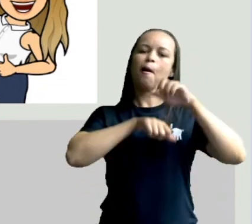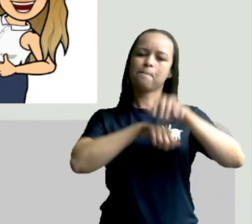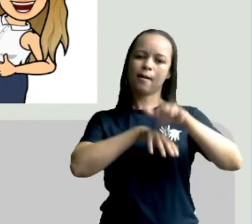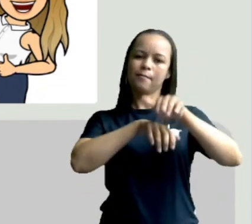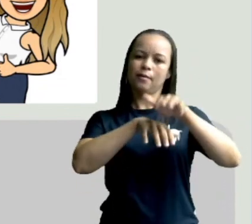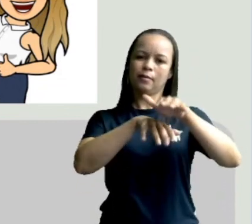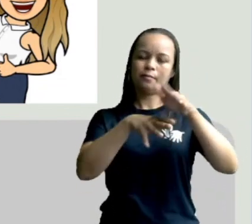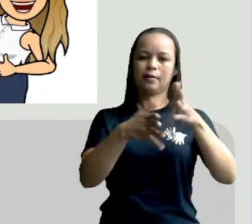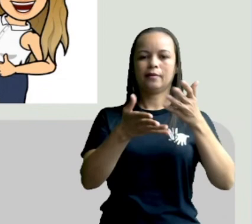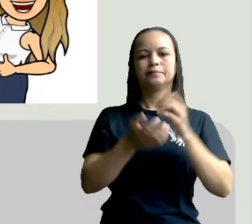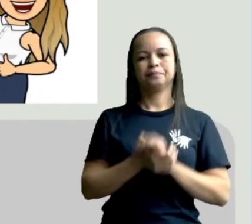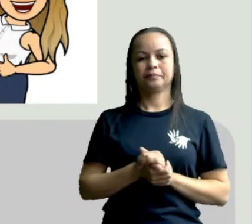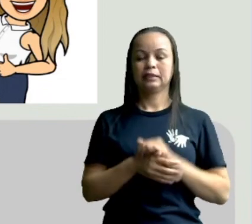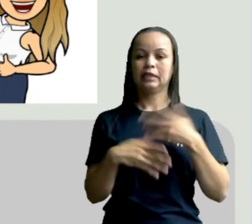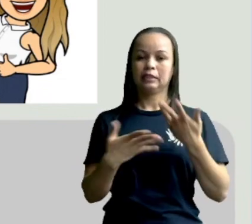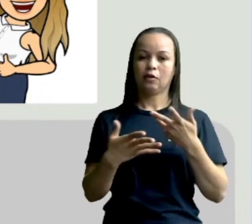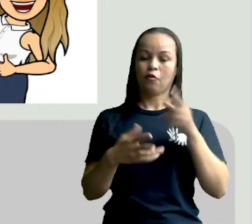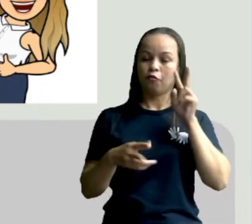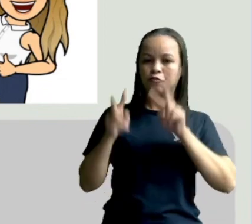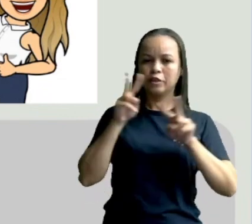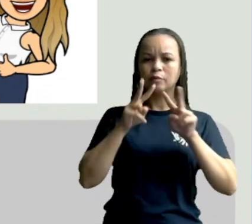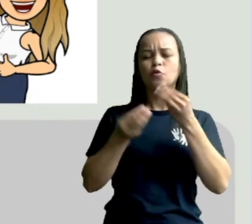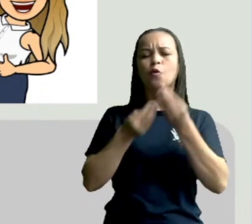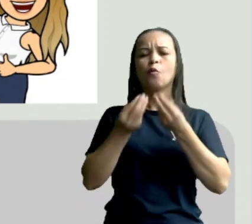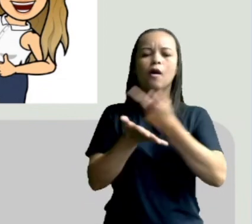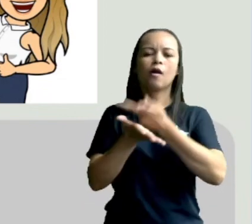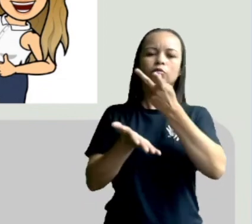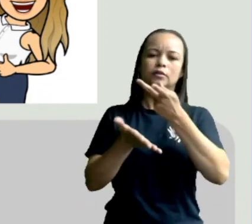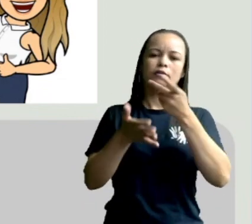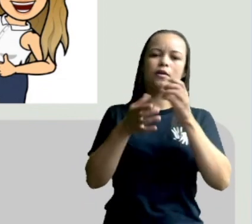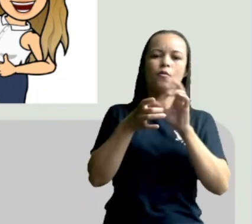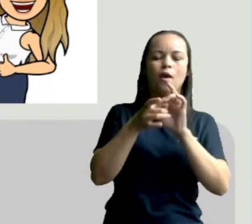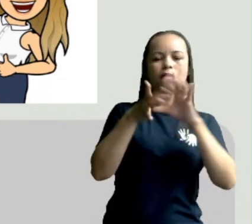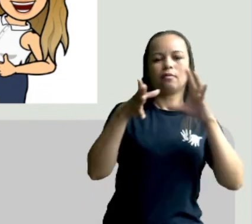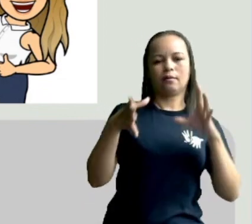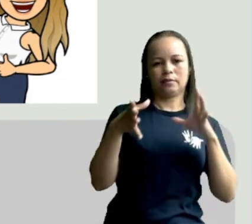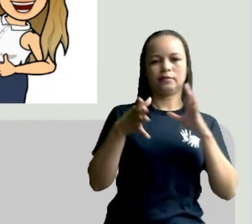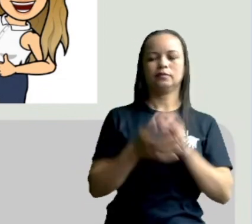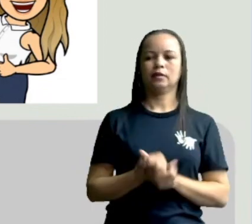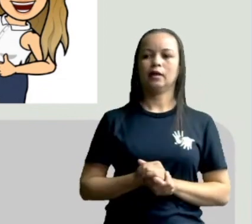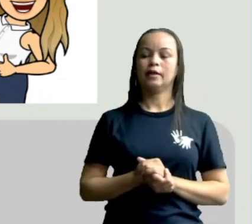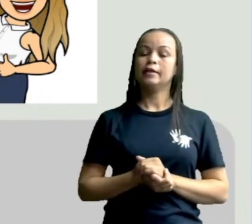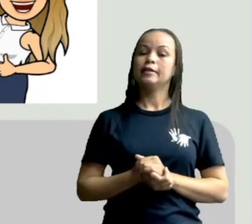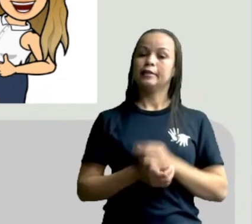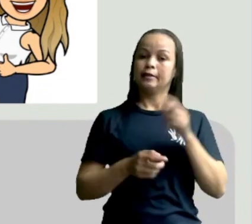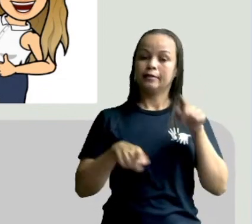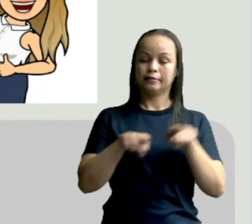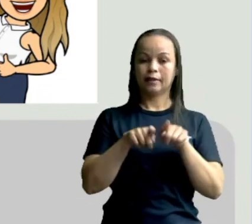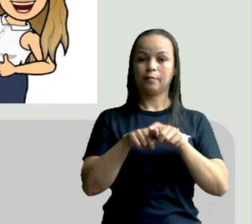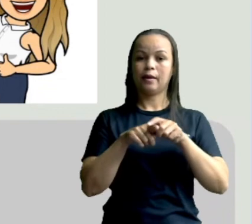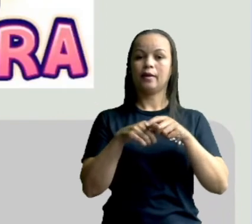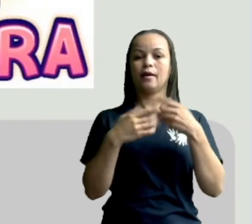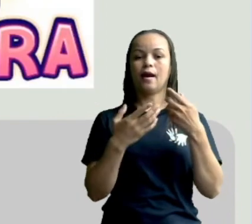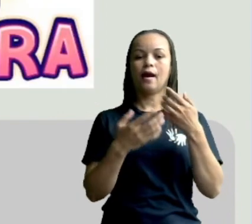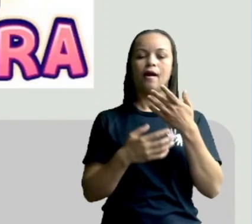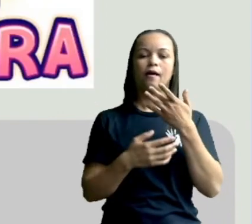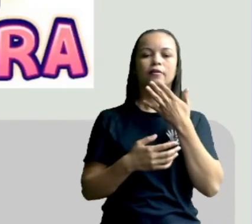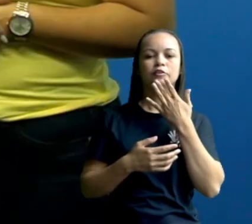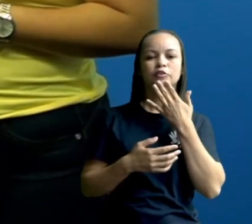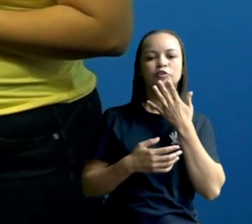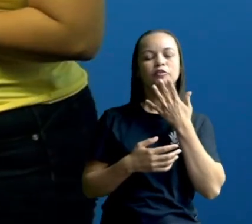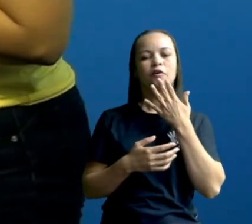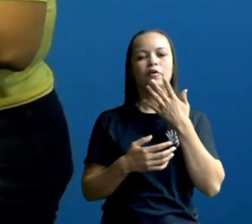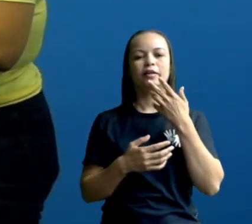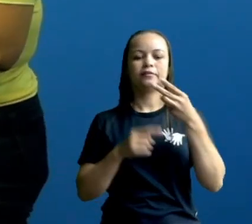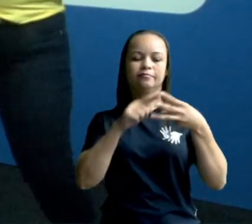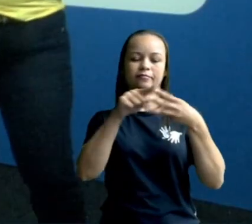sobre como foi que aconteceu a independência e lemos sobre a história das 3 cores, certo?